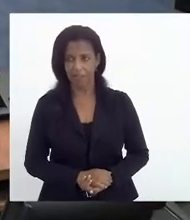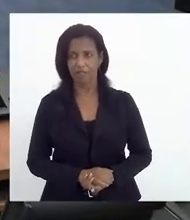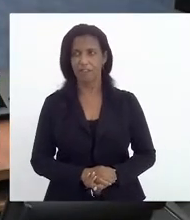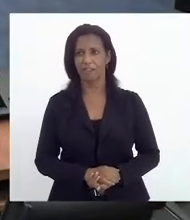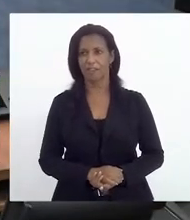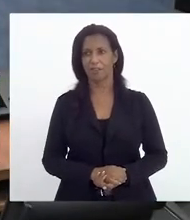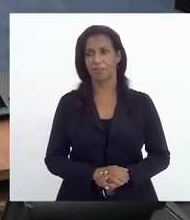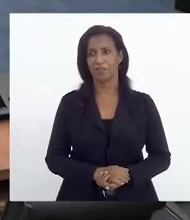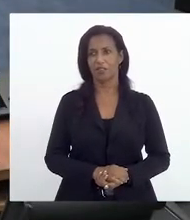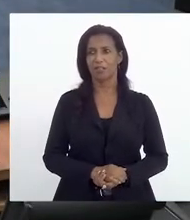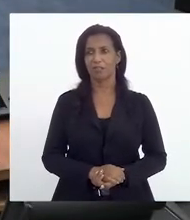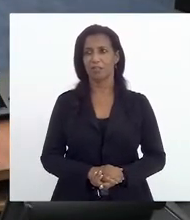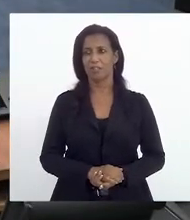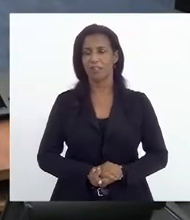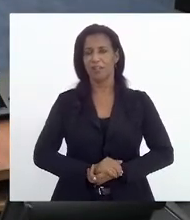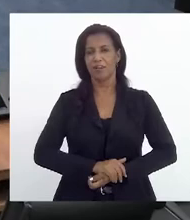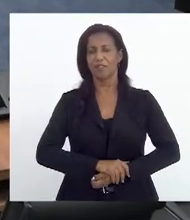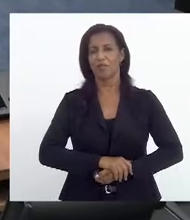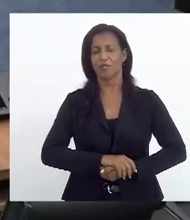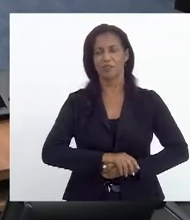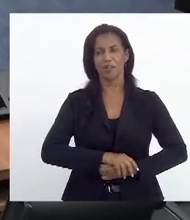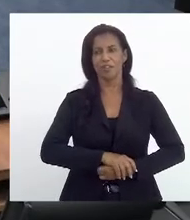O Rappa